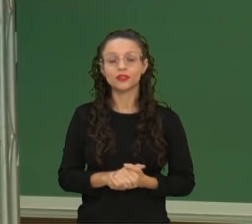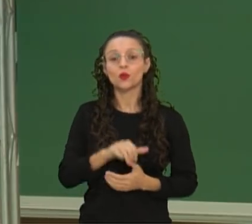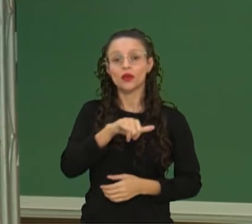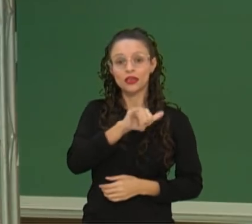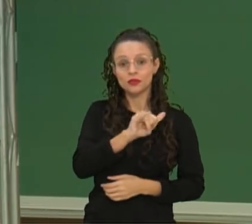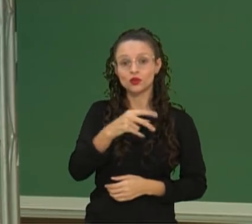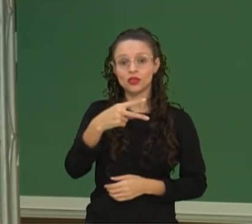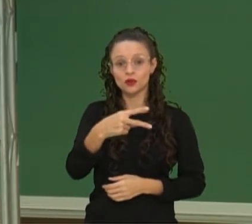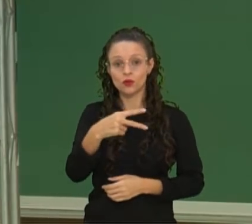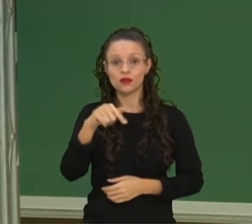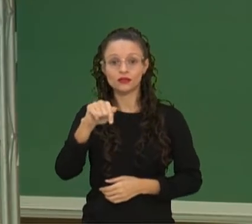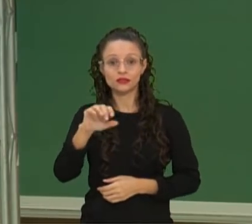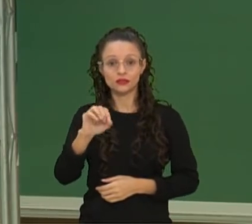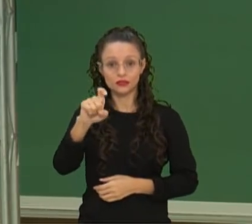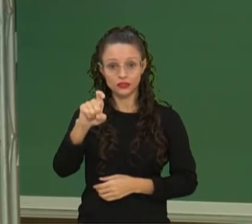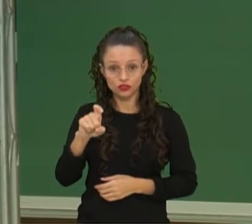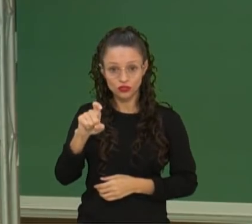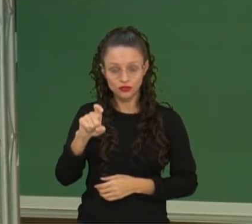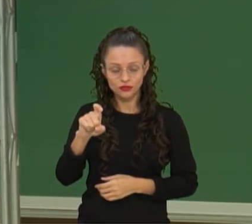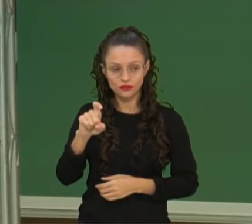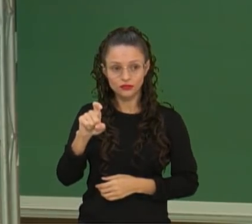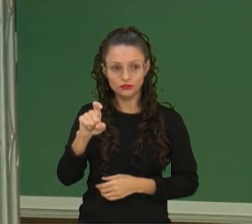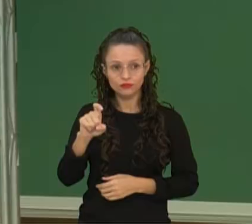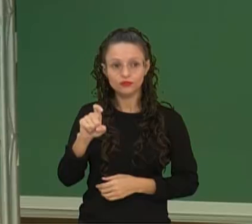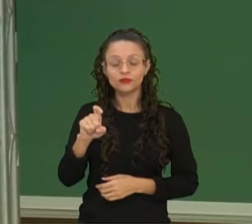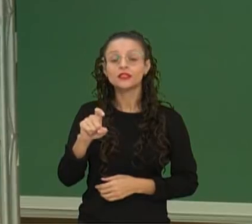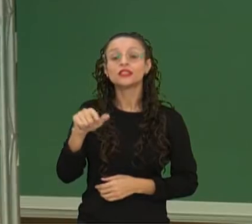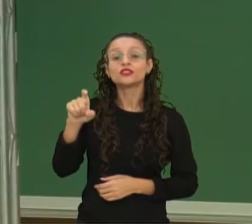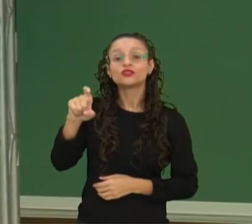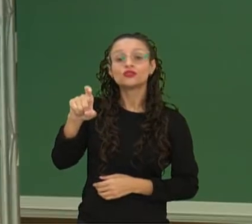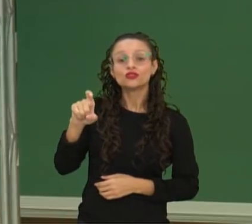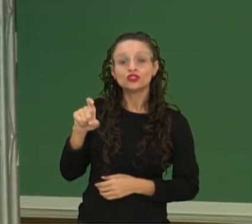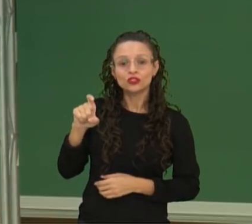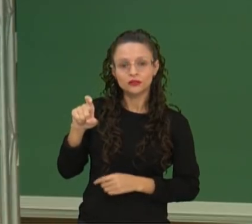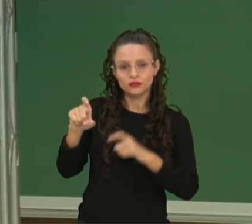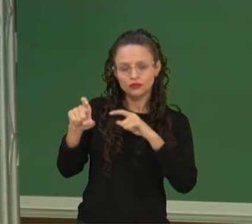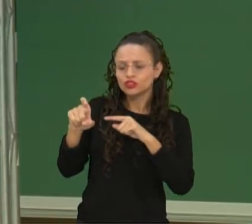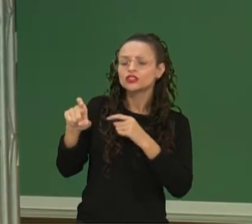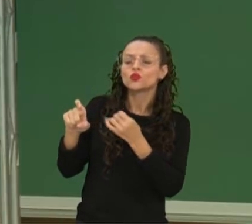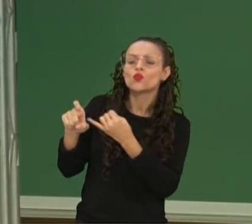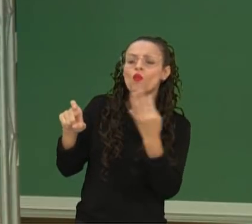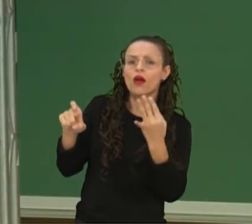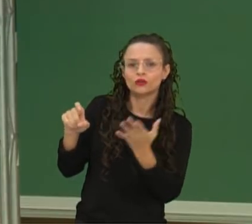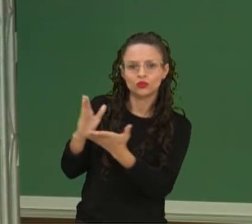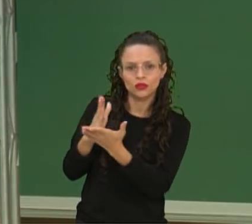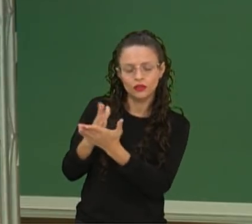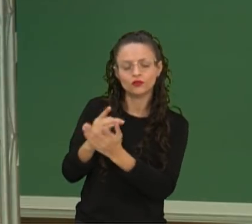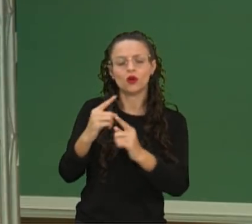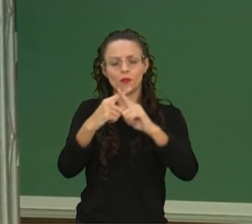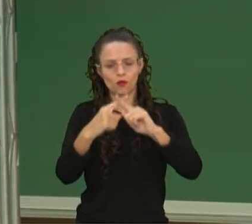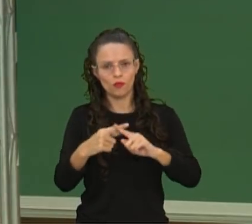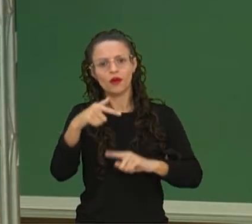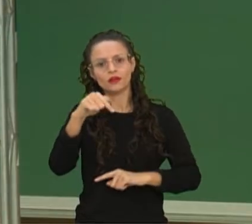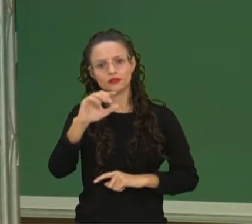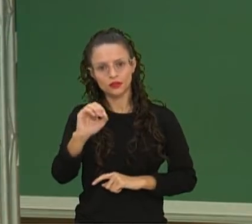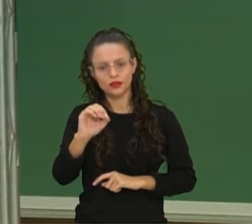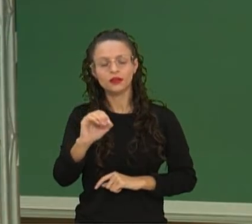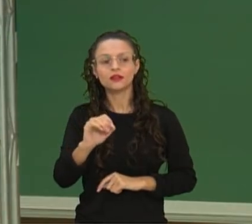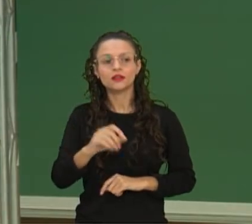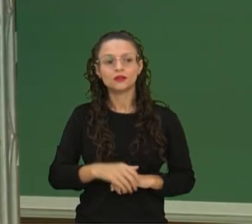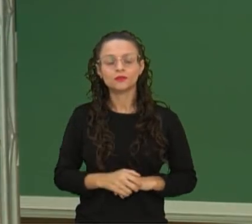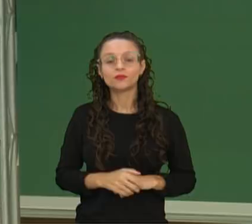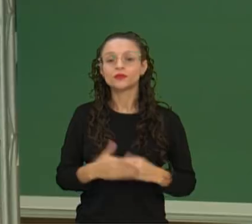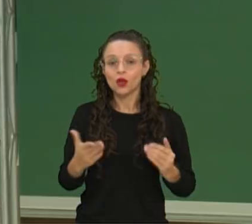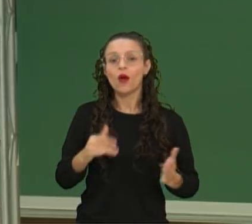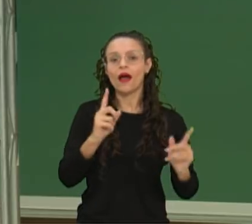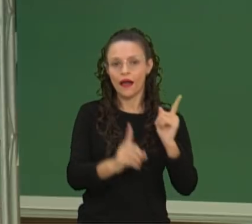a 70x. Escolhi 70x, né, ou melhor, escolhi X livros para poder comprar, multiplico por 70 e isso vai me dar